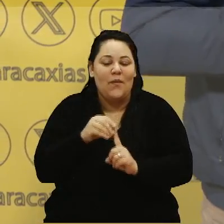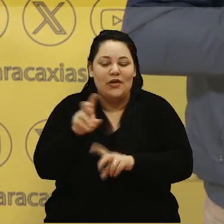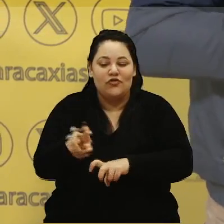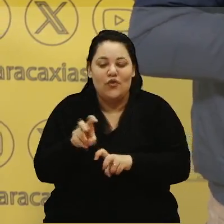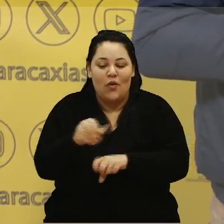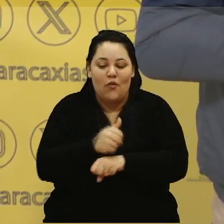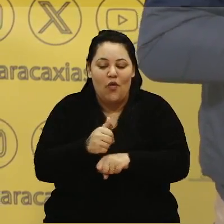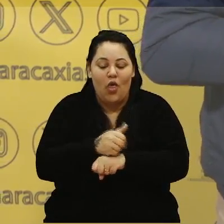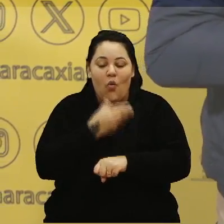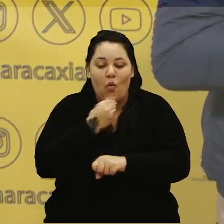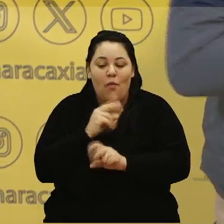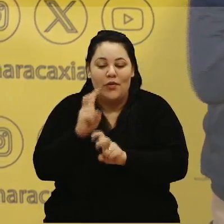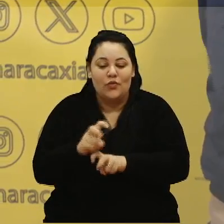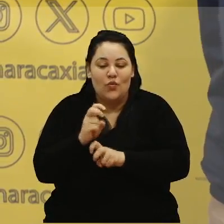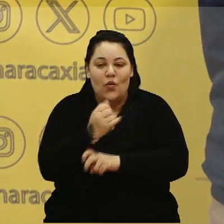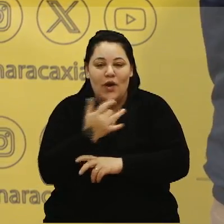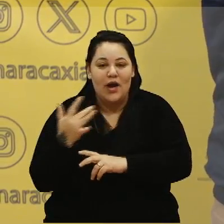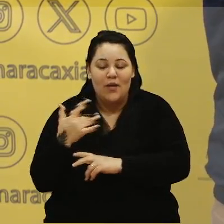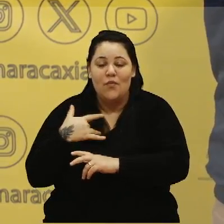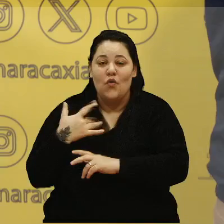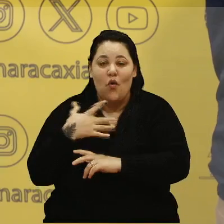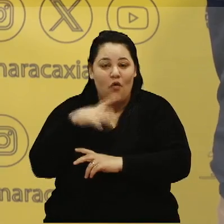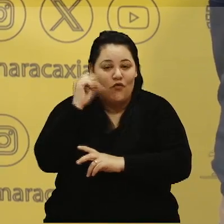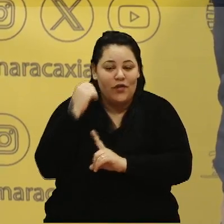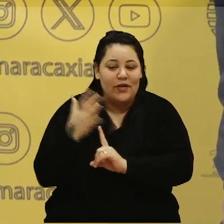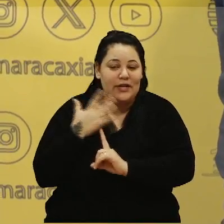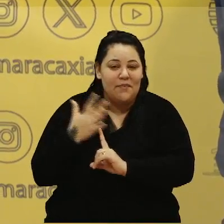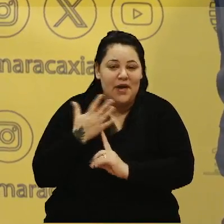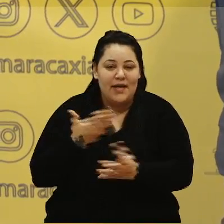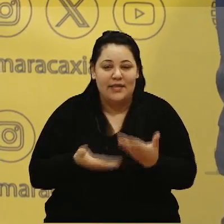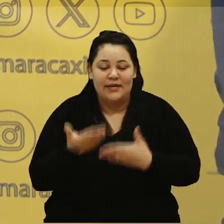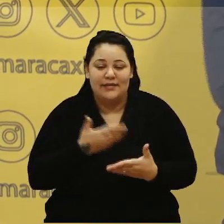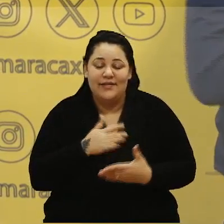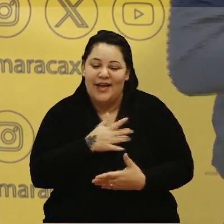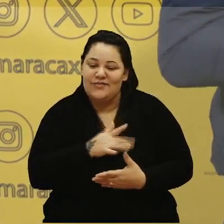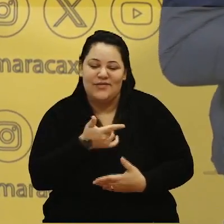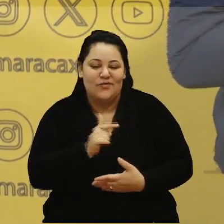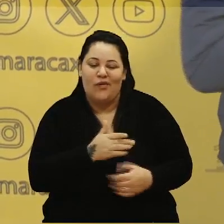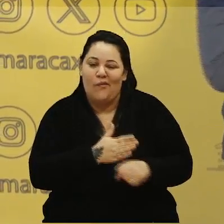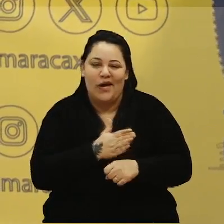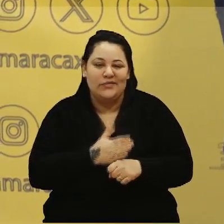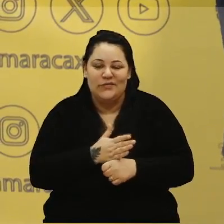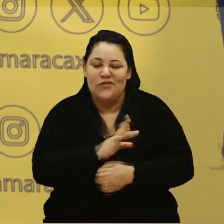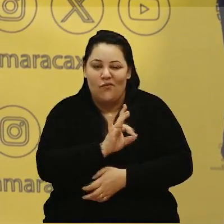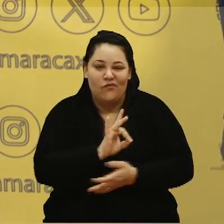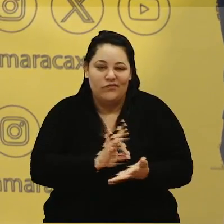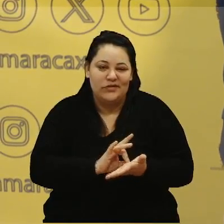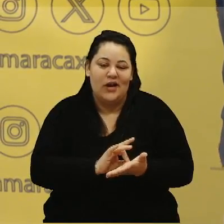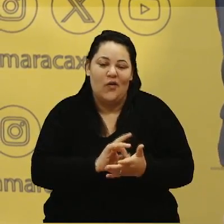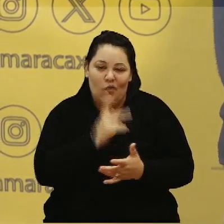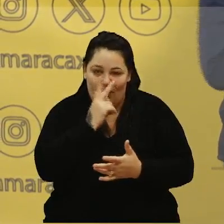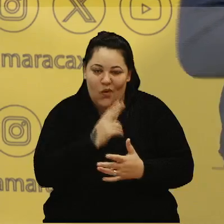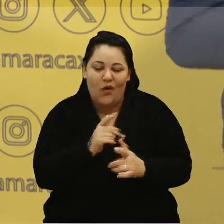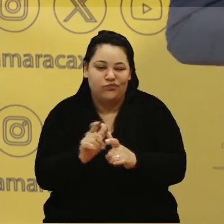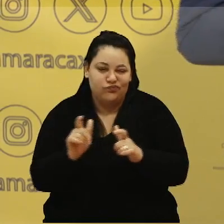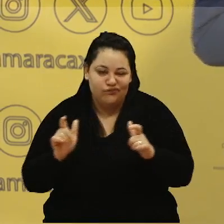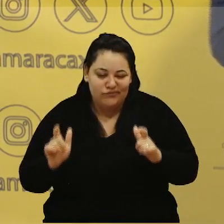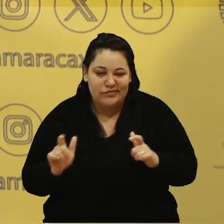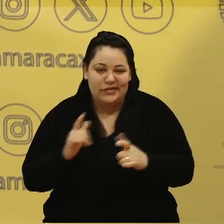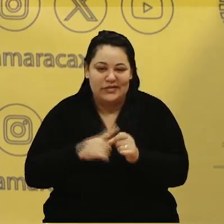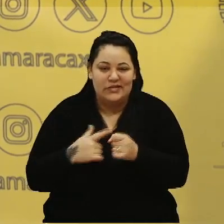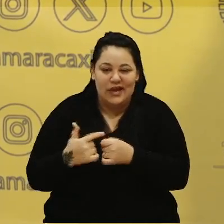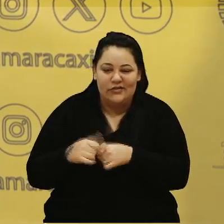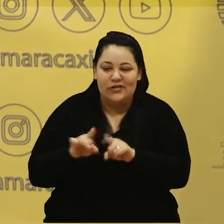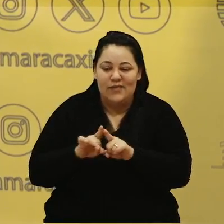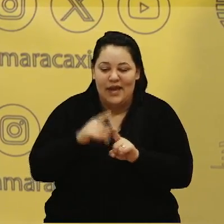suas reivindicações, ouvindo essa comunidade que muitas vezes não tem uma participação mais efetiva, tanto aqui no Legislativo caxiense